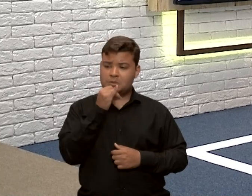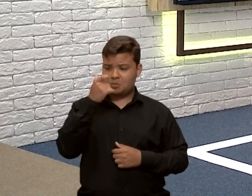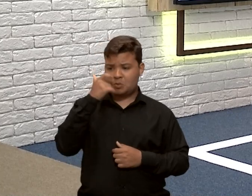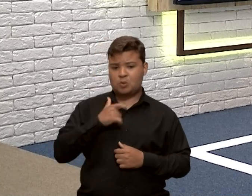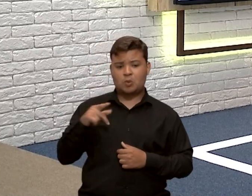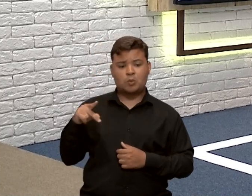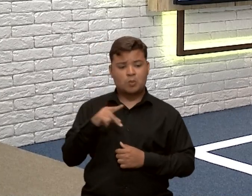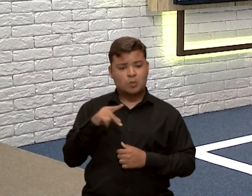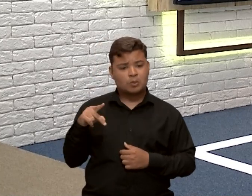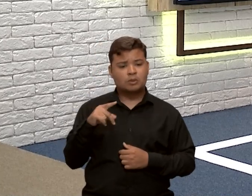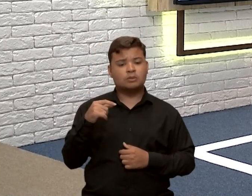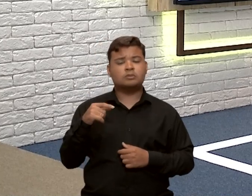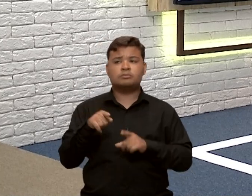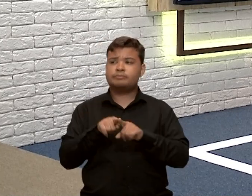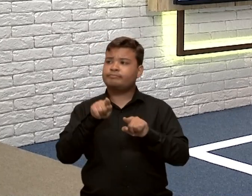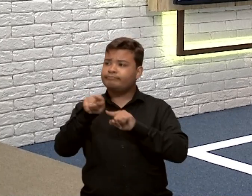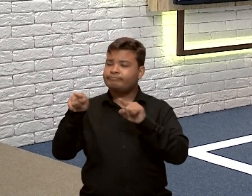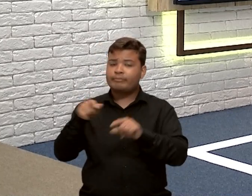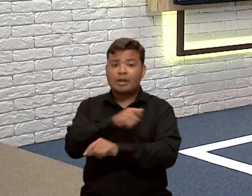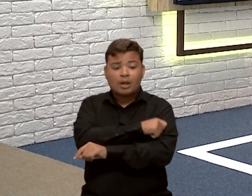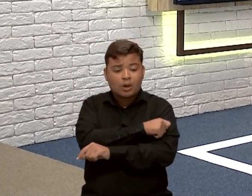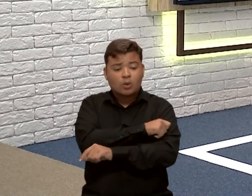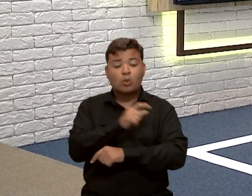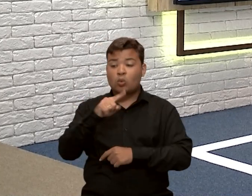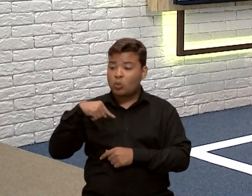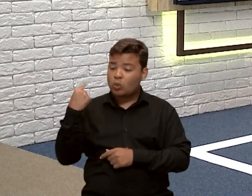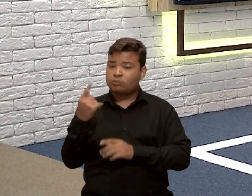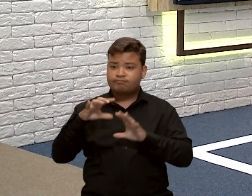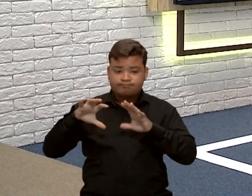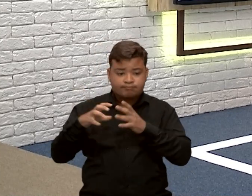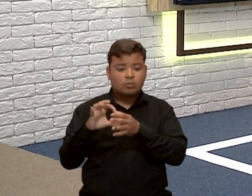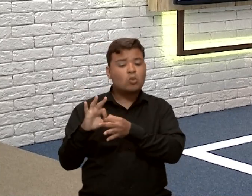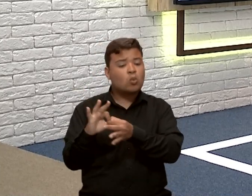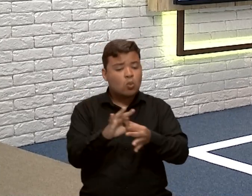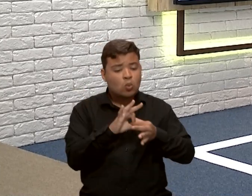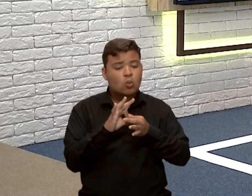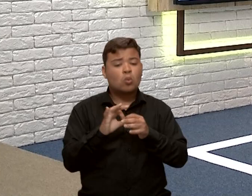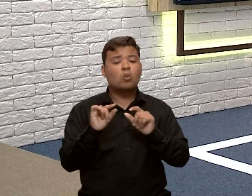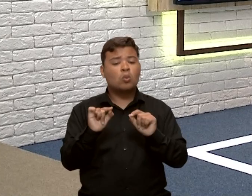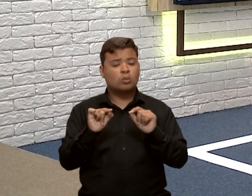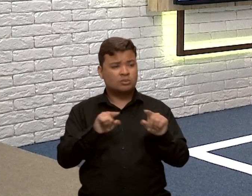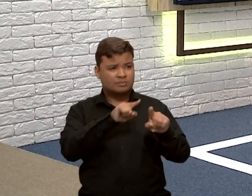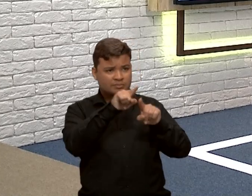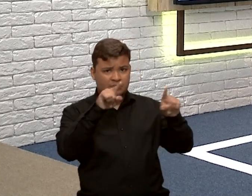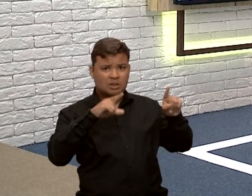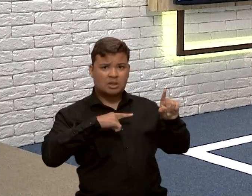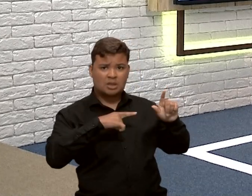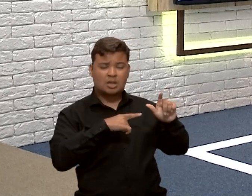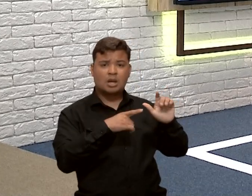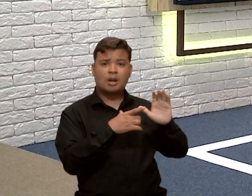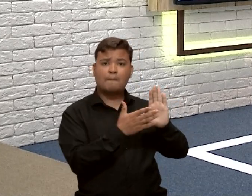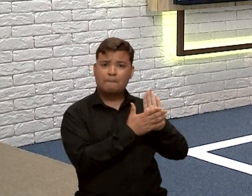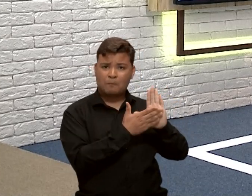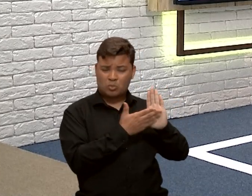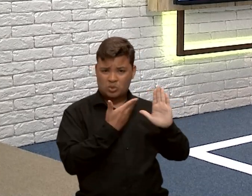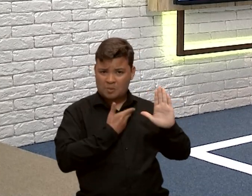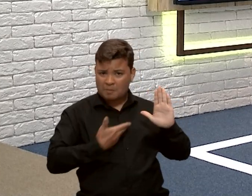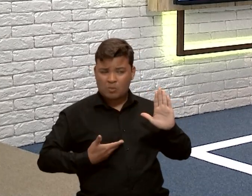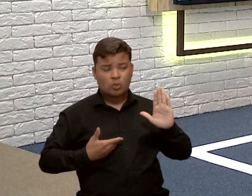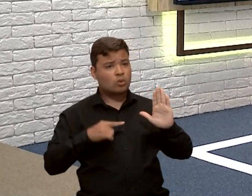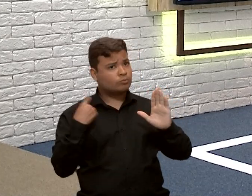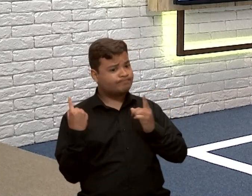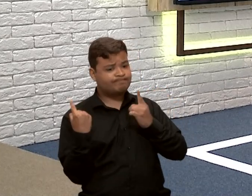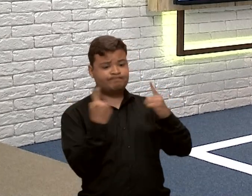professores, jornalistas, estudantes, todos temos que nos unir para barrar esse tipo de política pública que